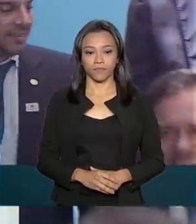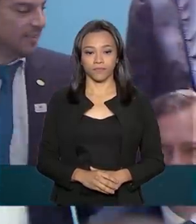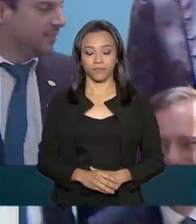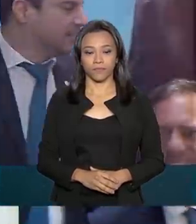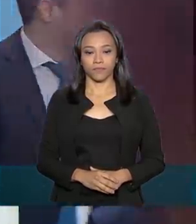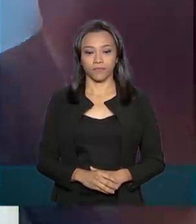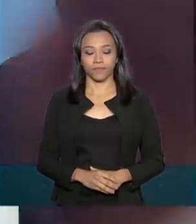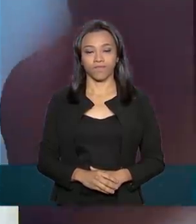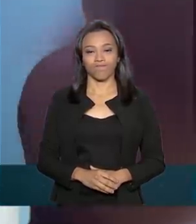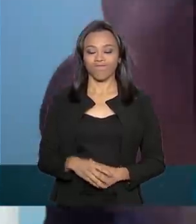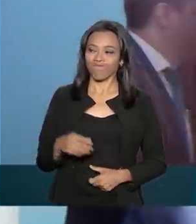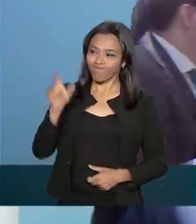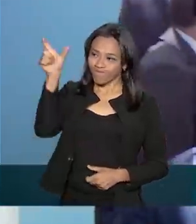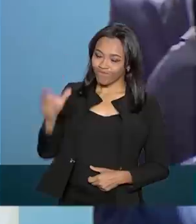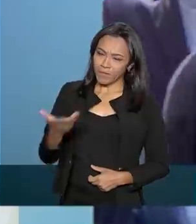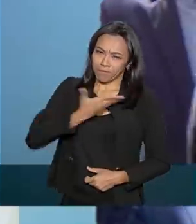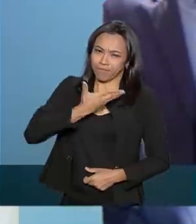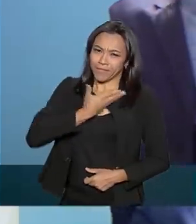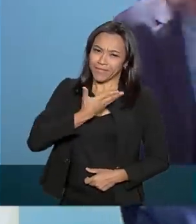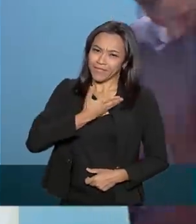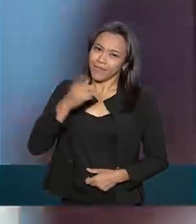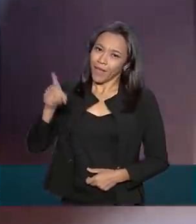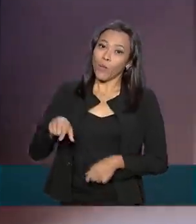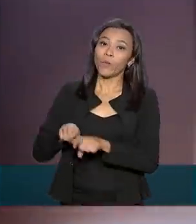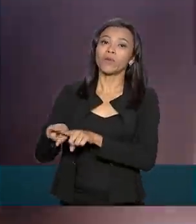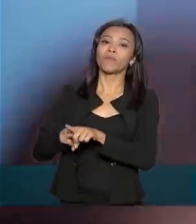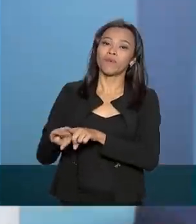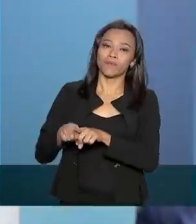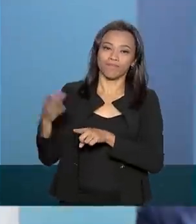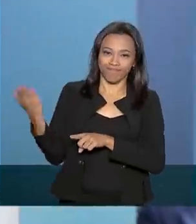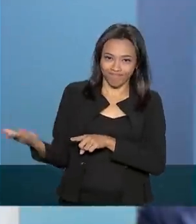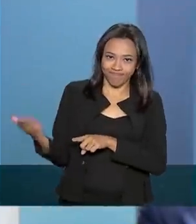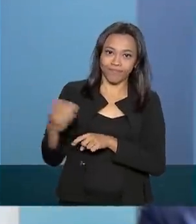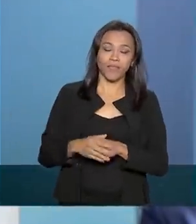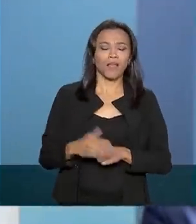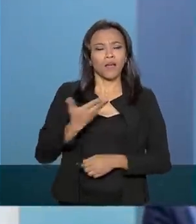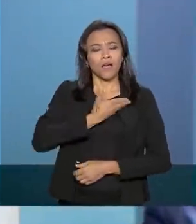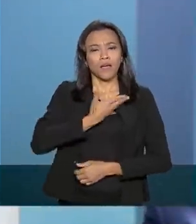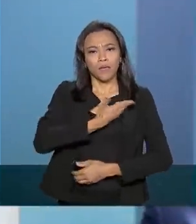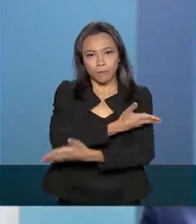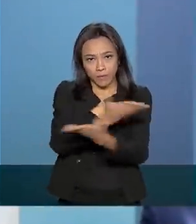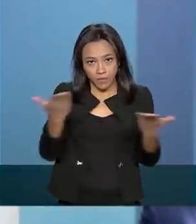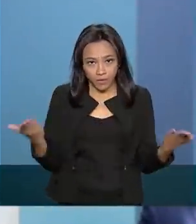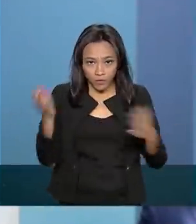Mais que um parceiro, um irmão em Brasília. Amigos do Amapá,